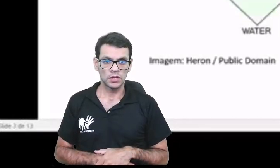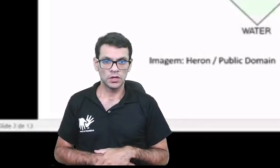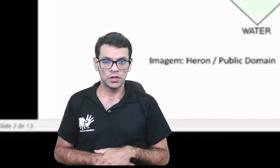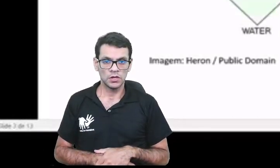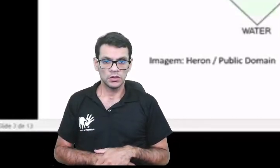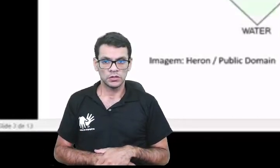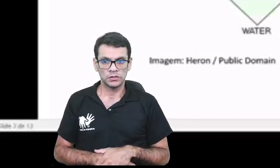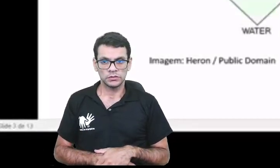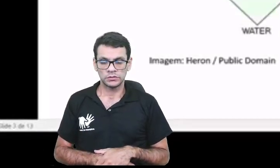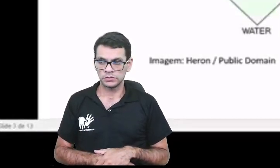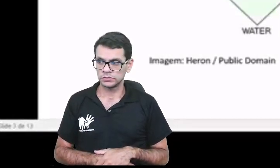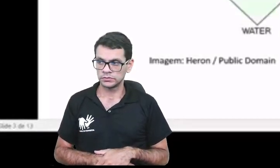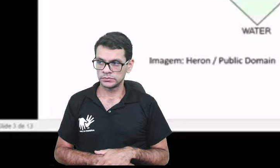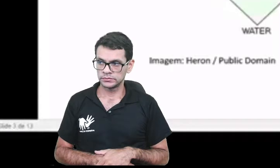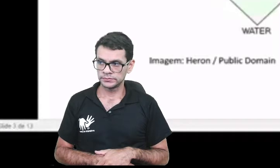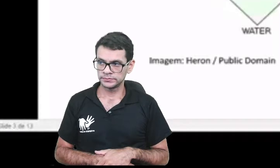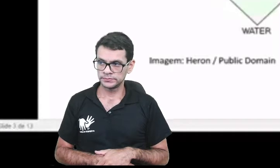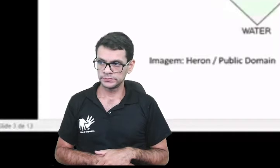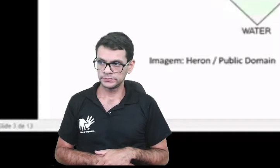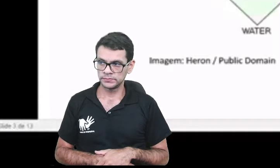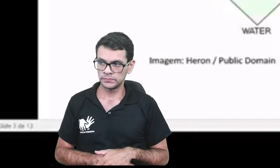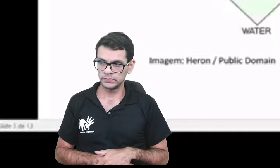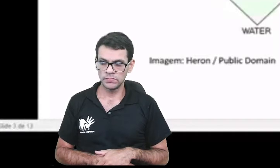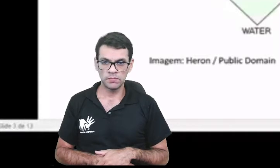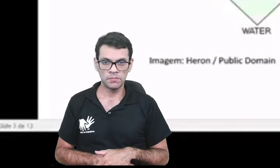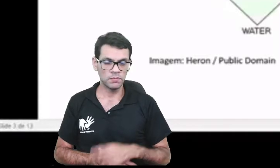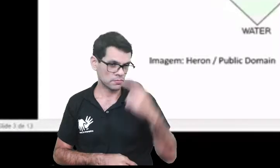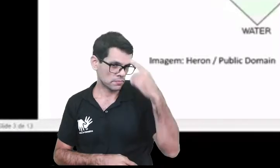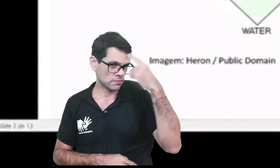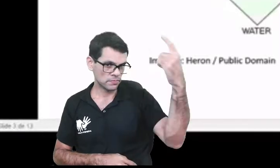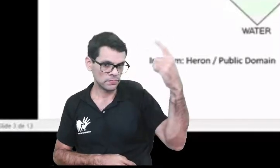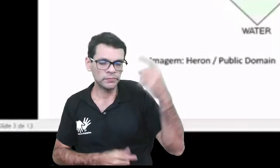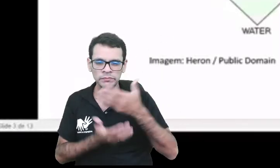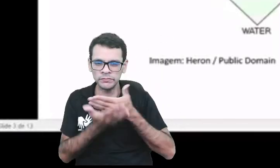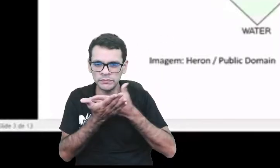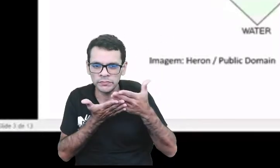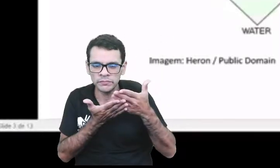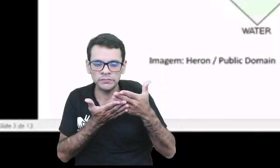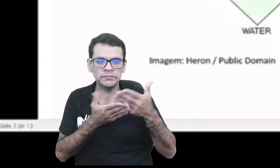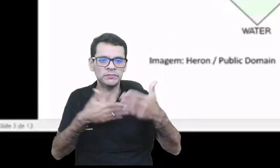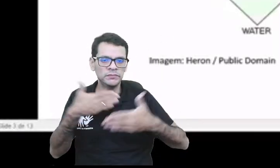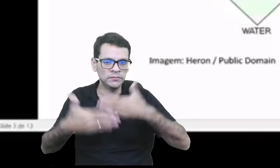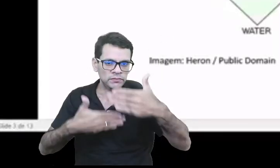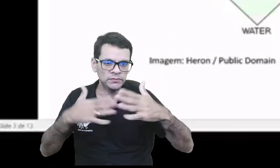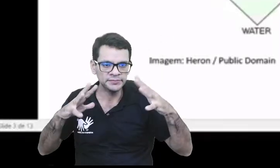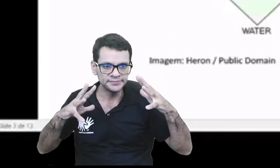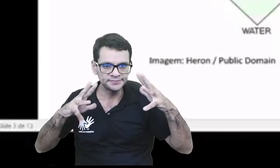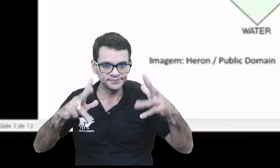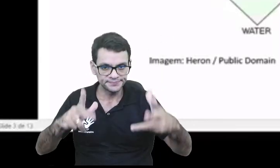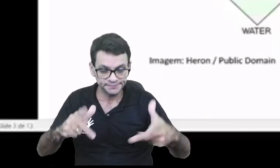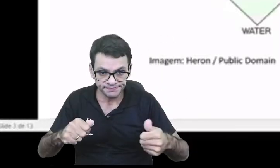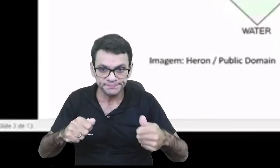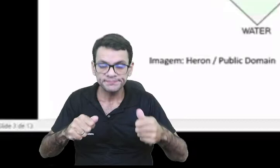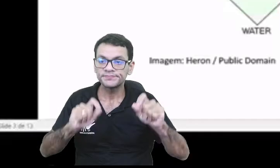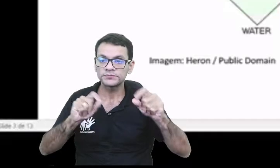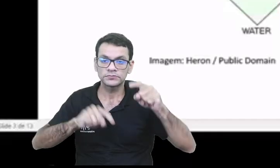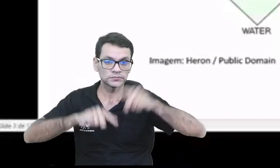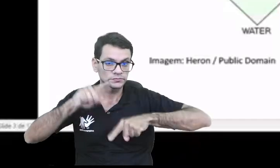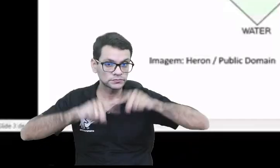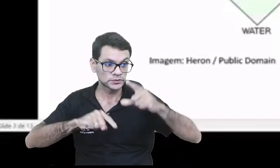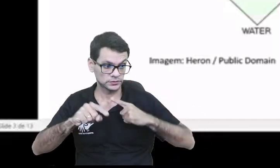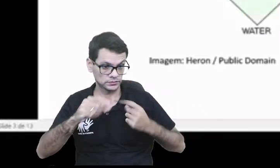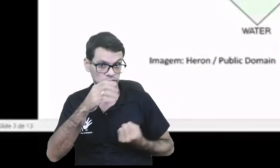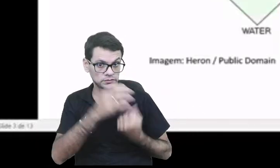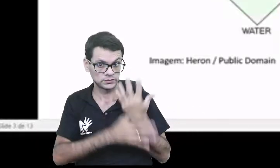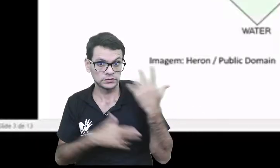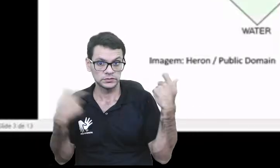Então, foi essa a ideia deles de início. Para que uma matéria venha a existir,